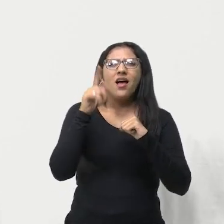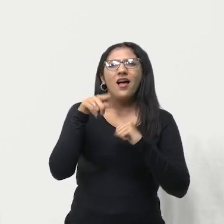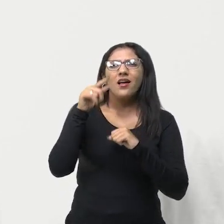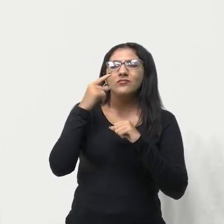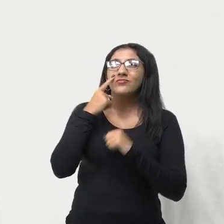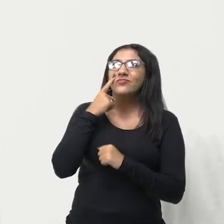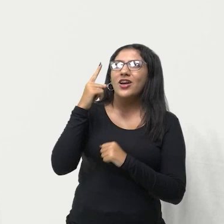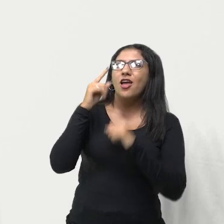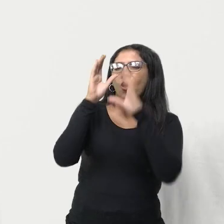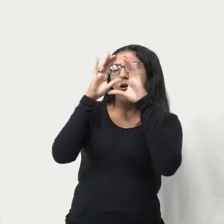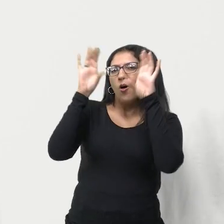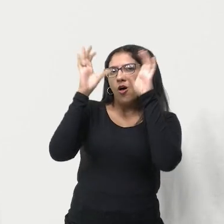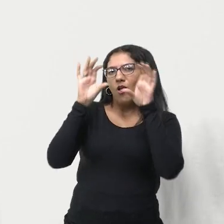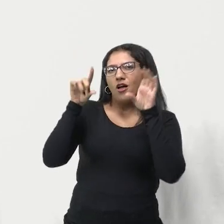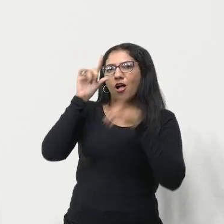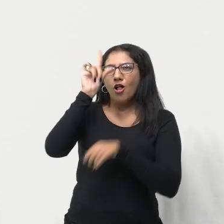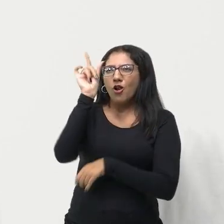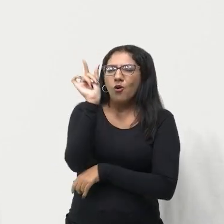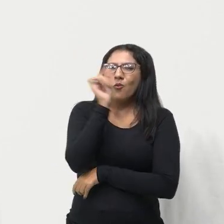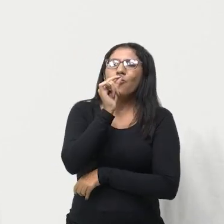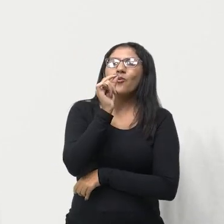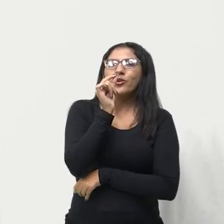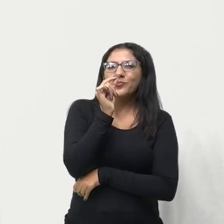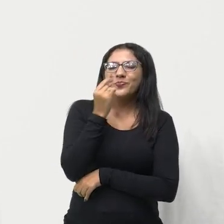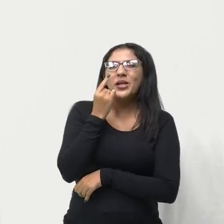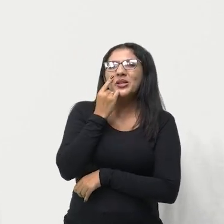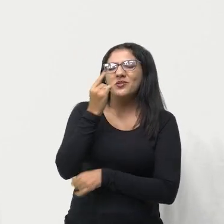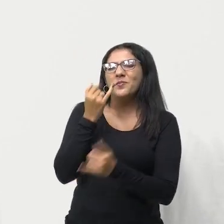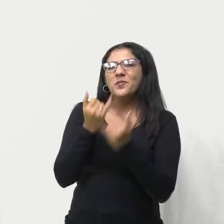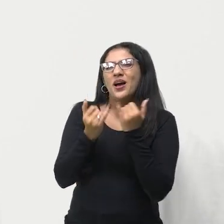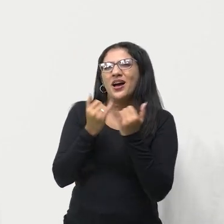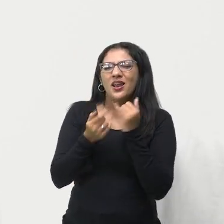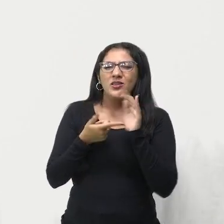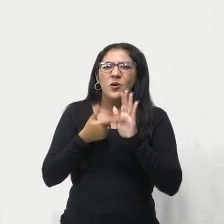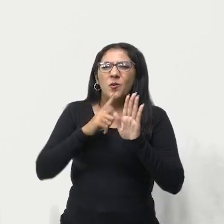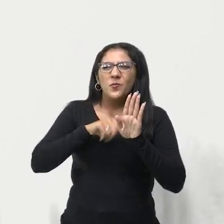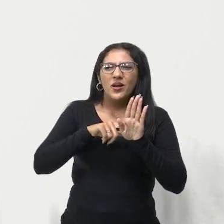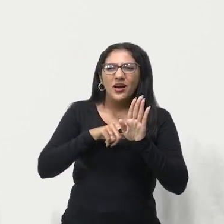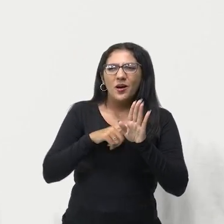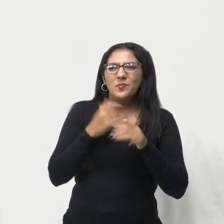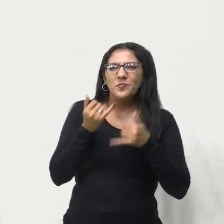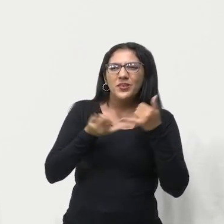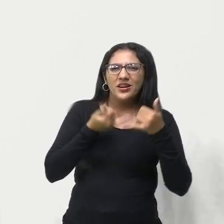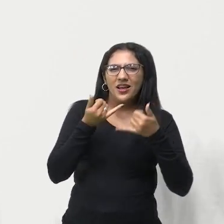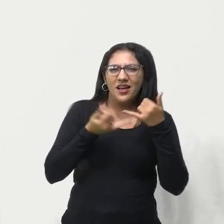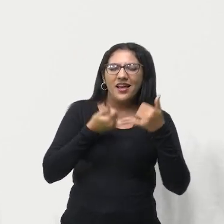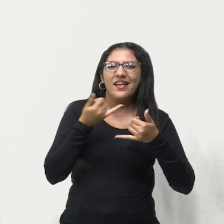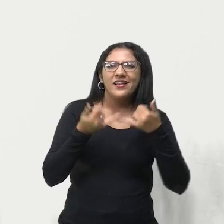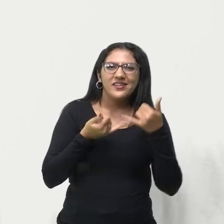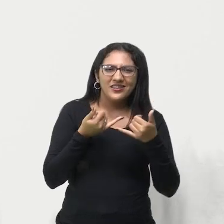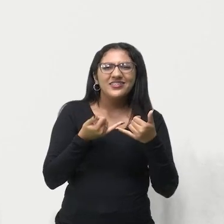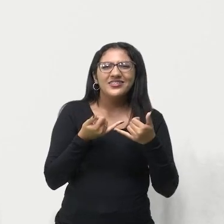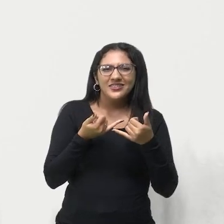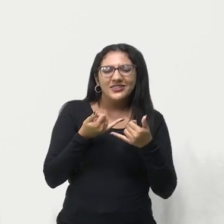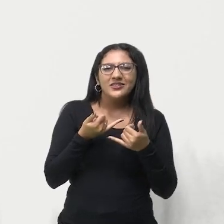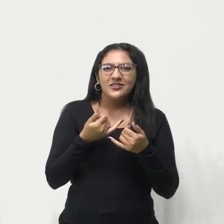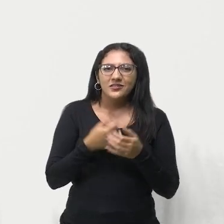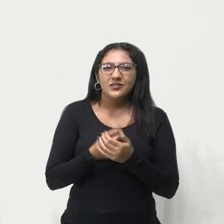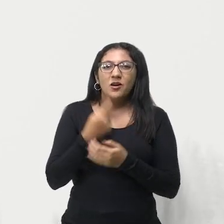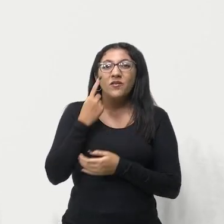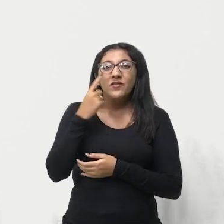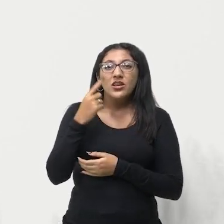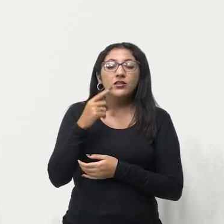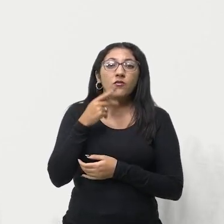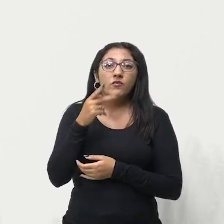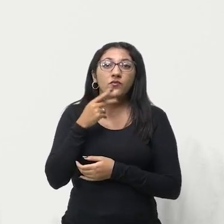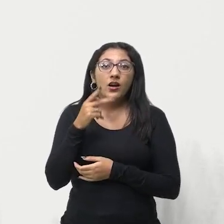enluarada? É a lua, gente. E, ao mesmo tempo, ela chama de brinquedo. Não é? Ela não chama, ela não refere a lua